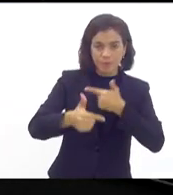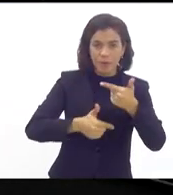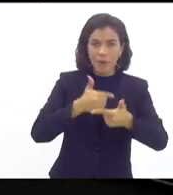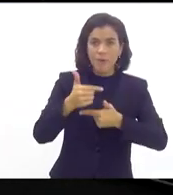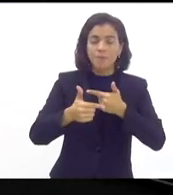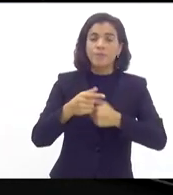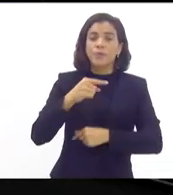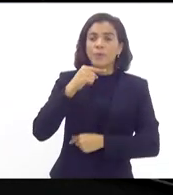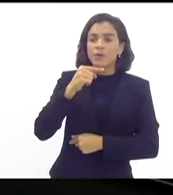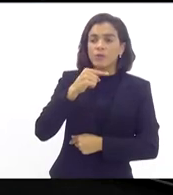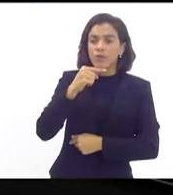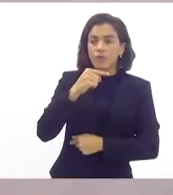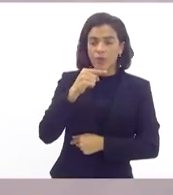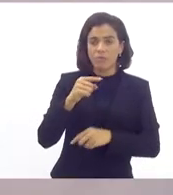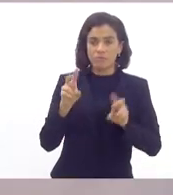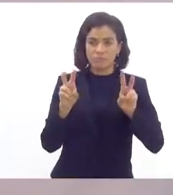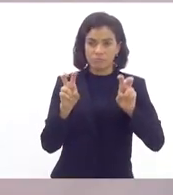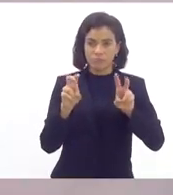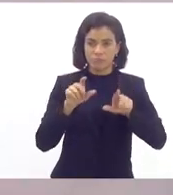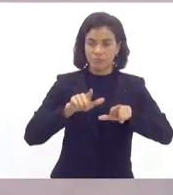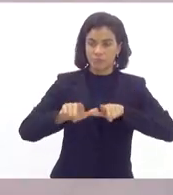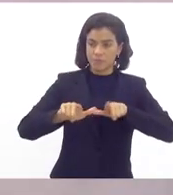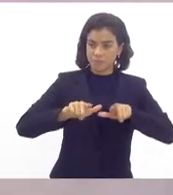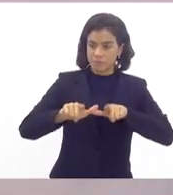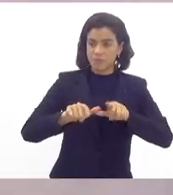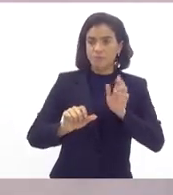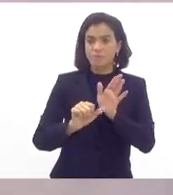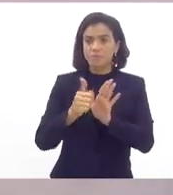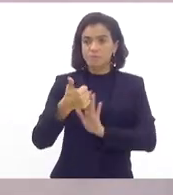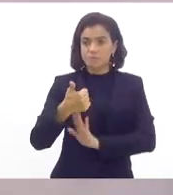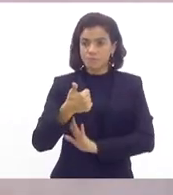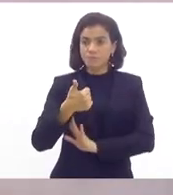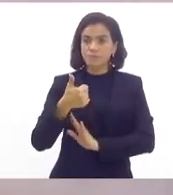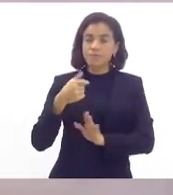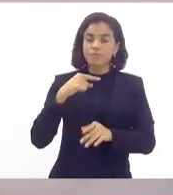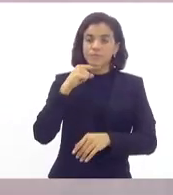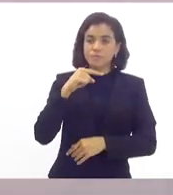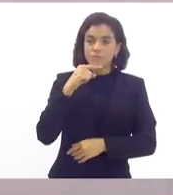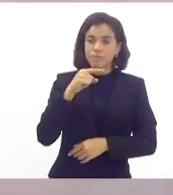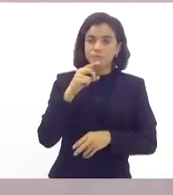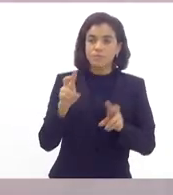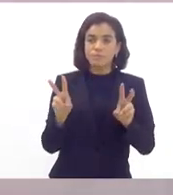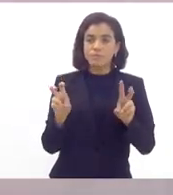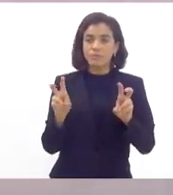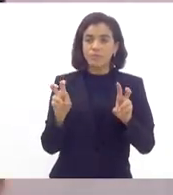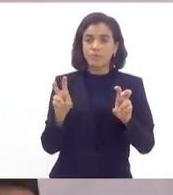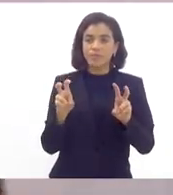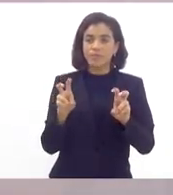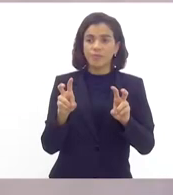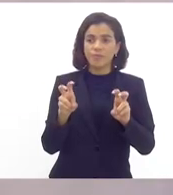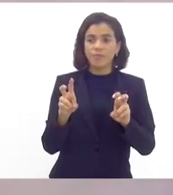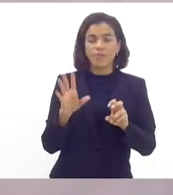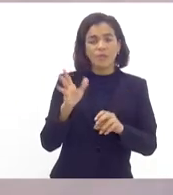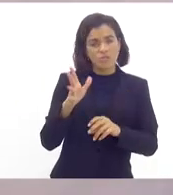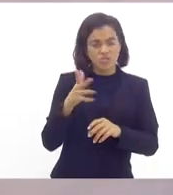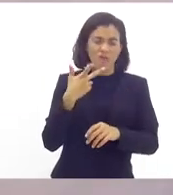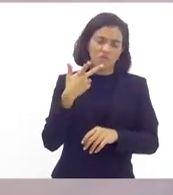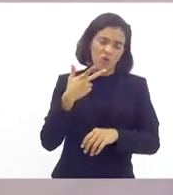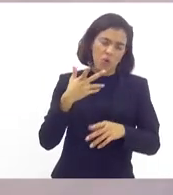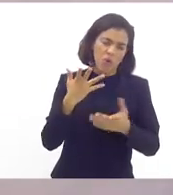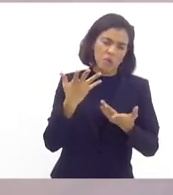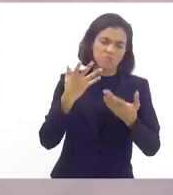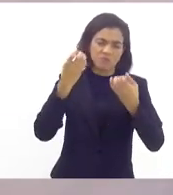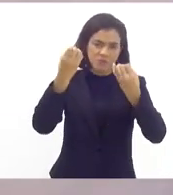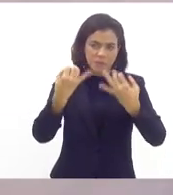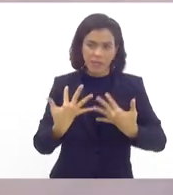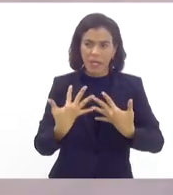É uma dúvida, né, de questão operacional. Primeira dúvida refere-se à questão que já foi formulada aqui há